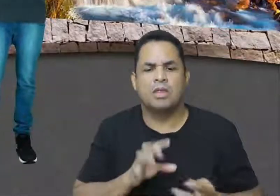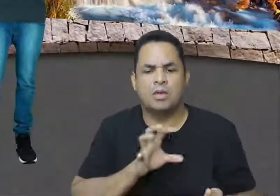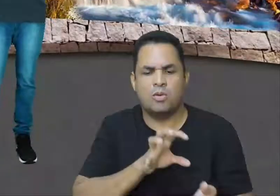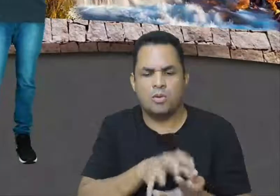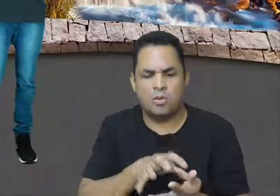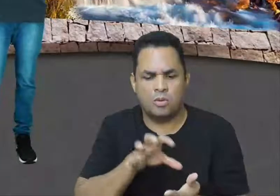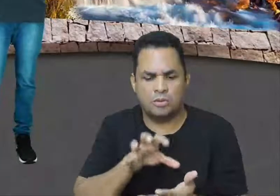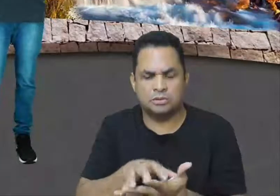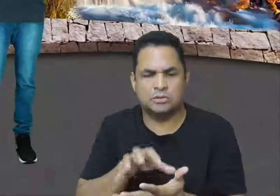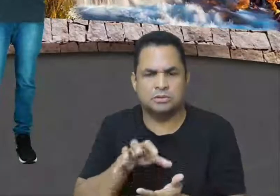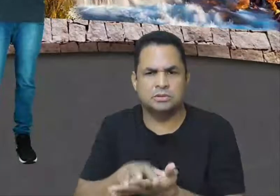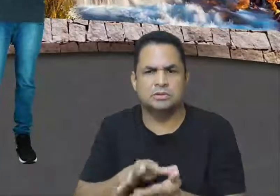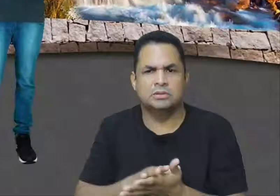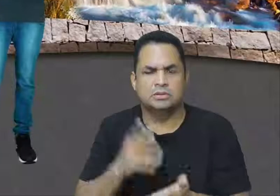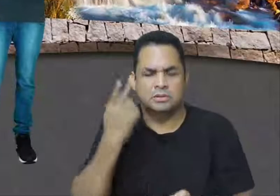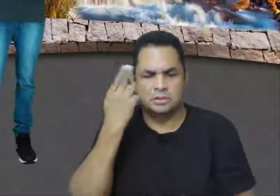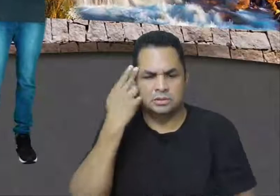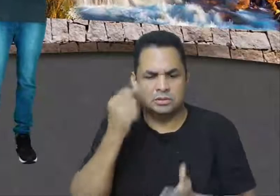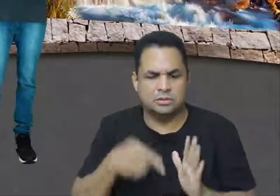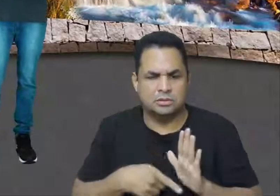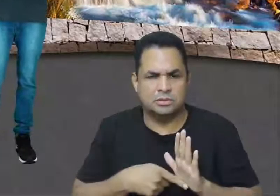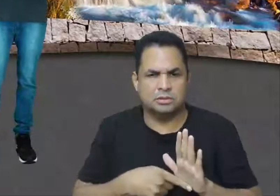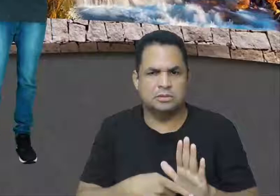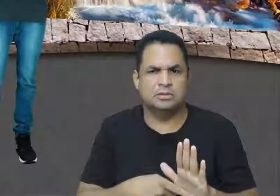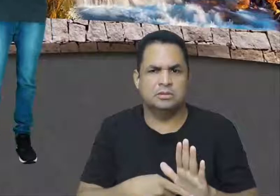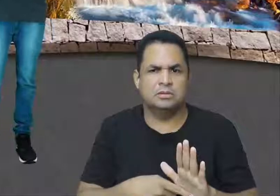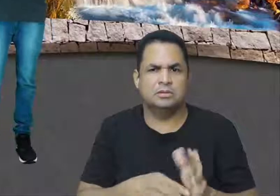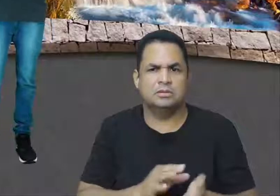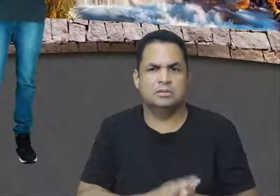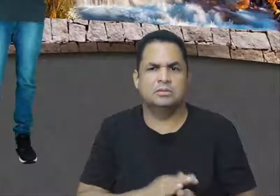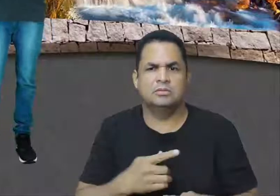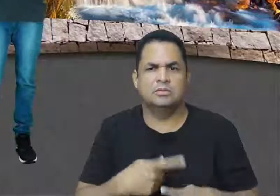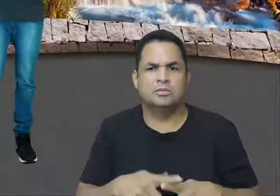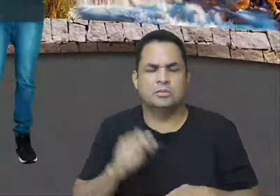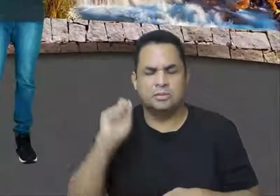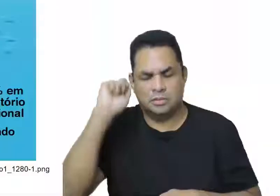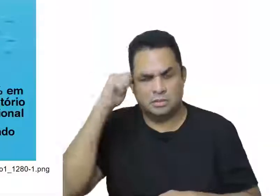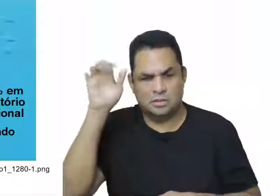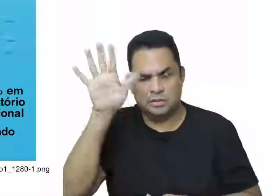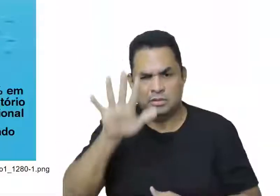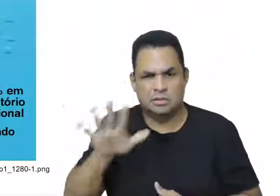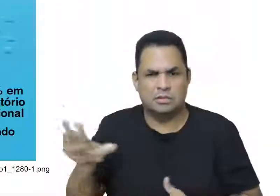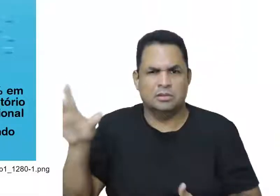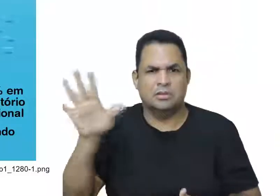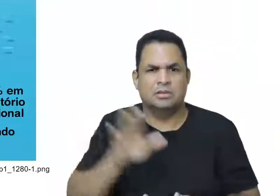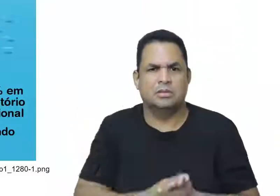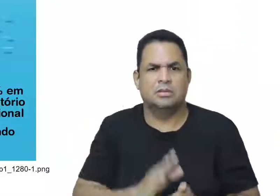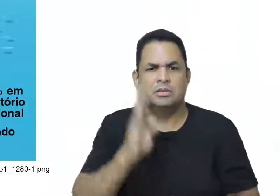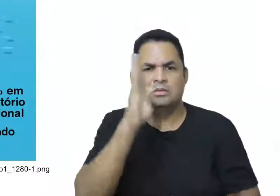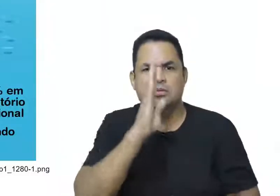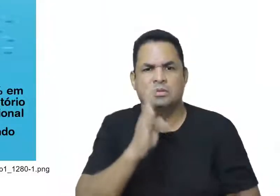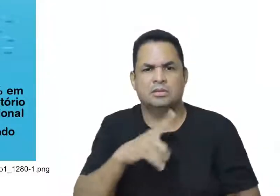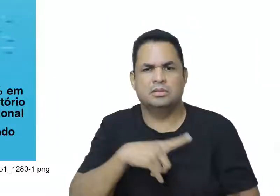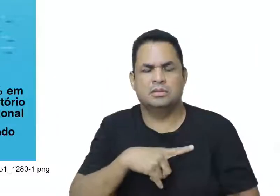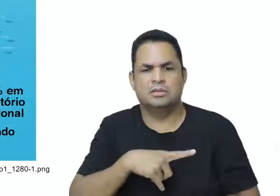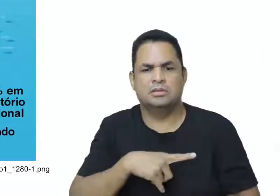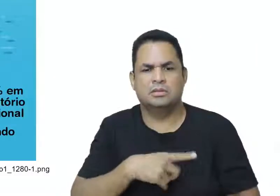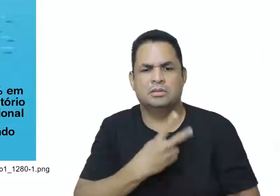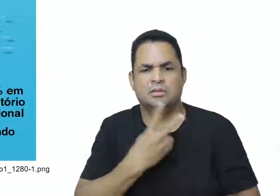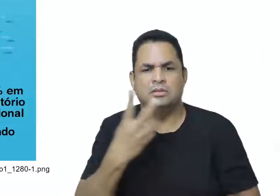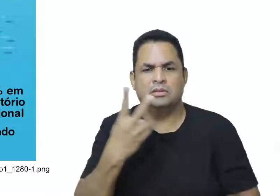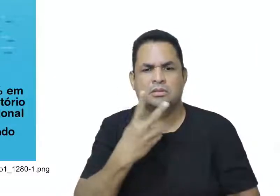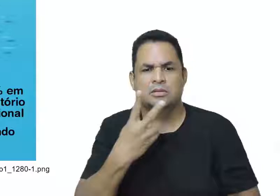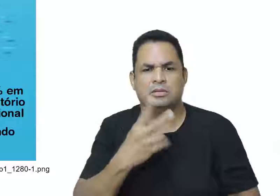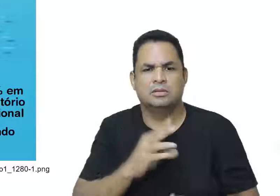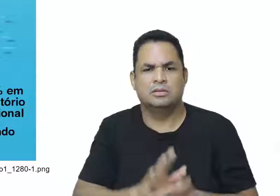colonização. Alguns fatores naturais também contribuem para problemas da África, tá? No Brasil, nós temos destaque para 2